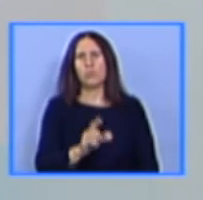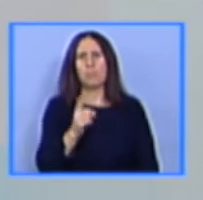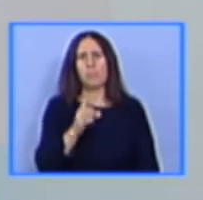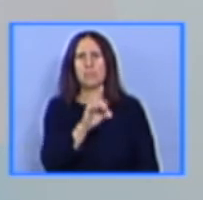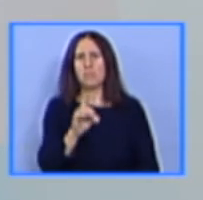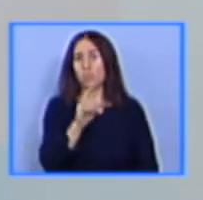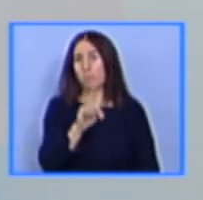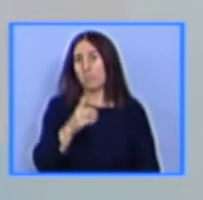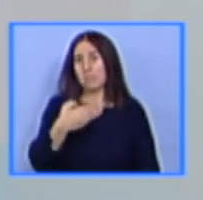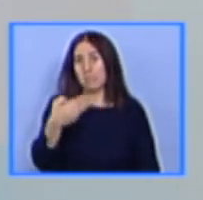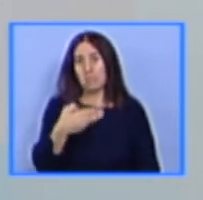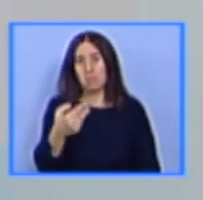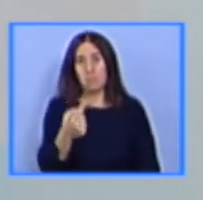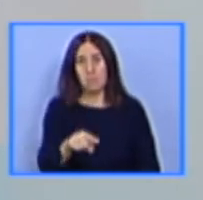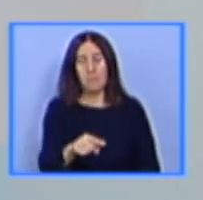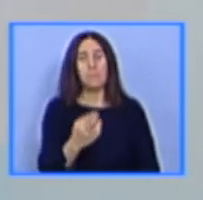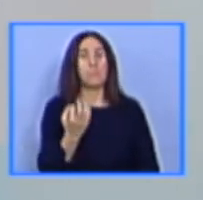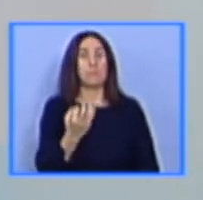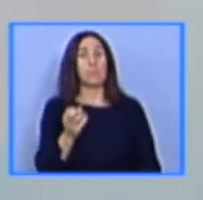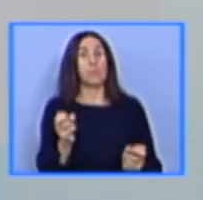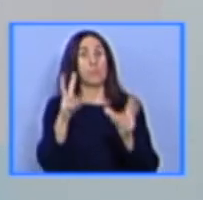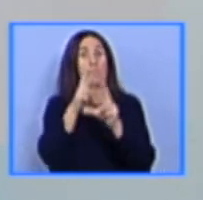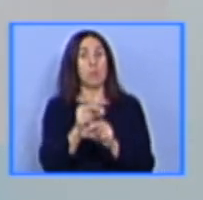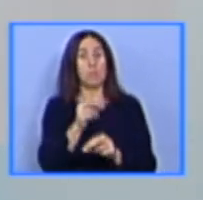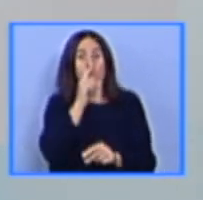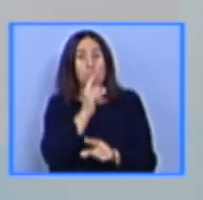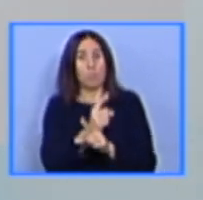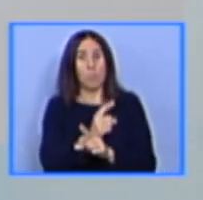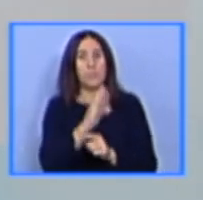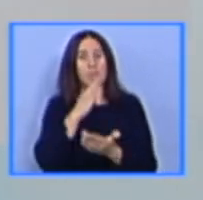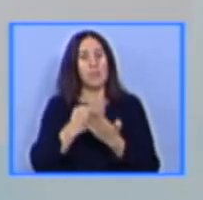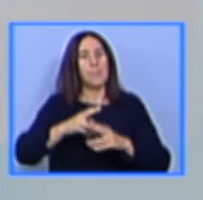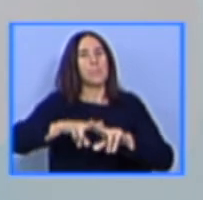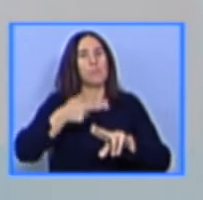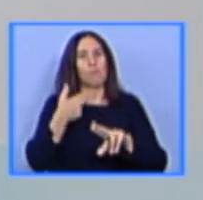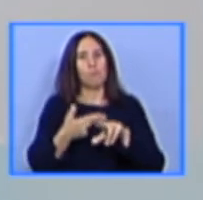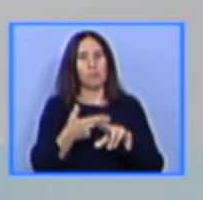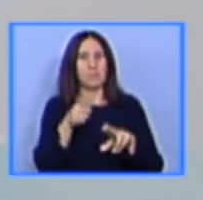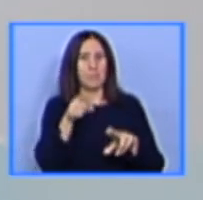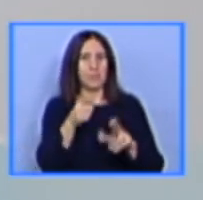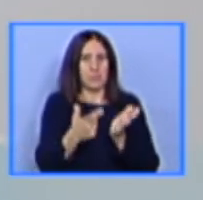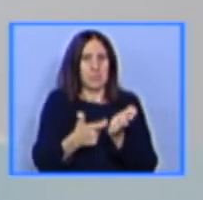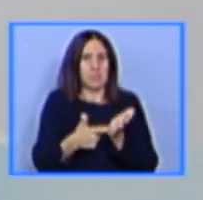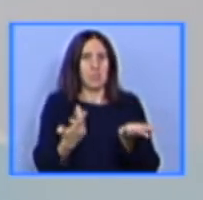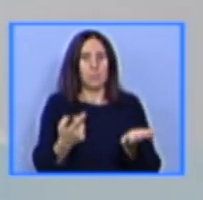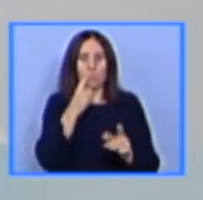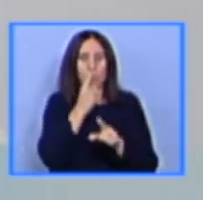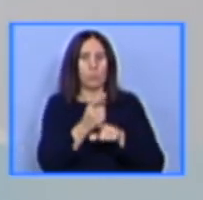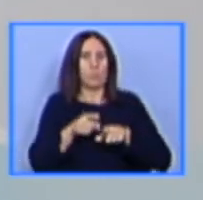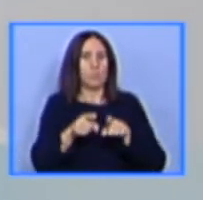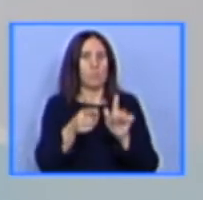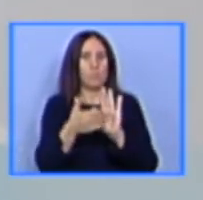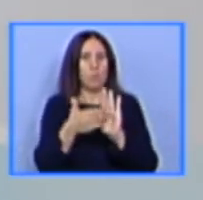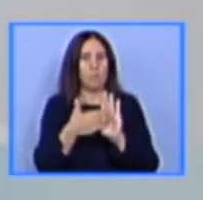7ª edição, e, portanto, essa é uma novidade que também, ao mesmo tempo, reforça esta necessidade e, ao mesmo tempo, a comprova